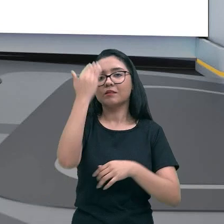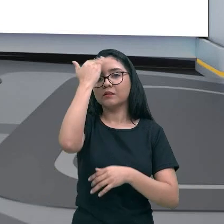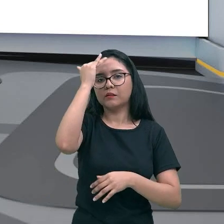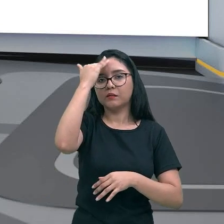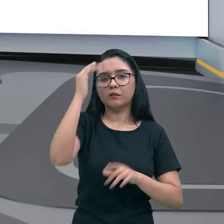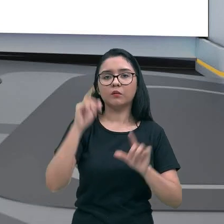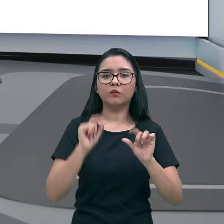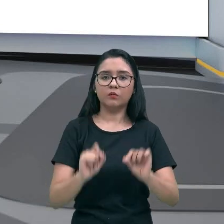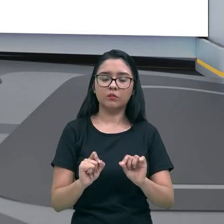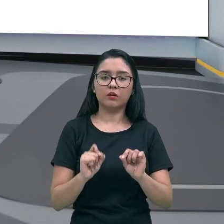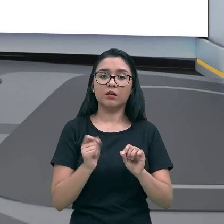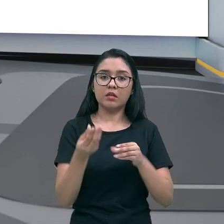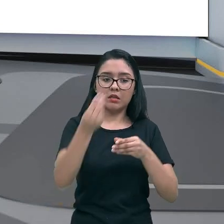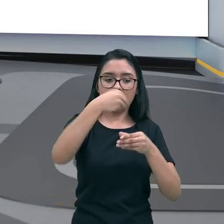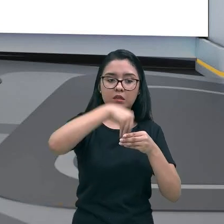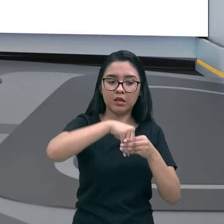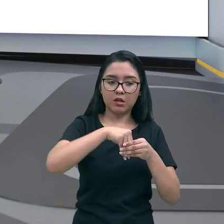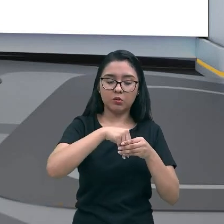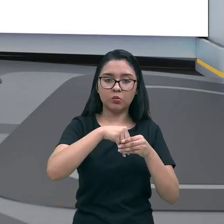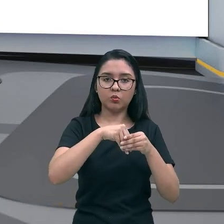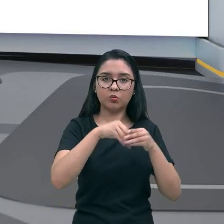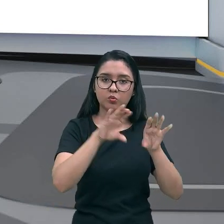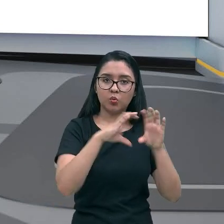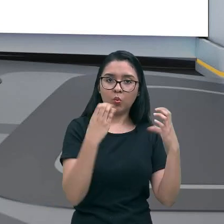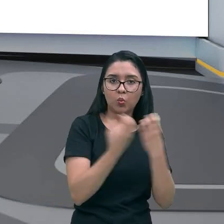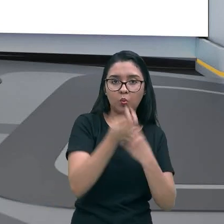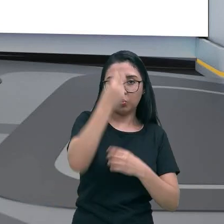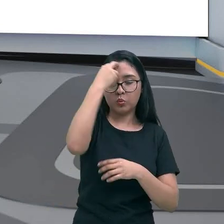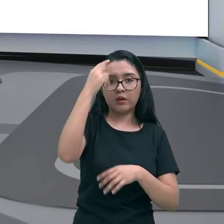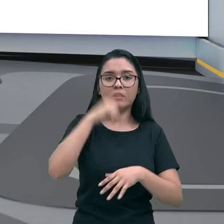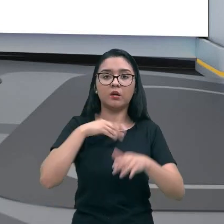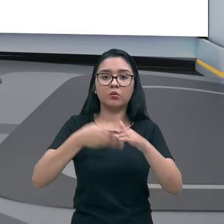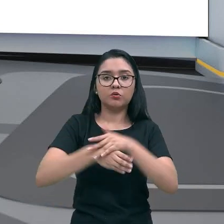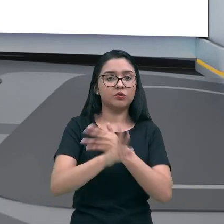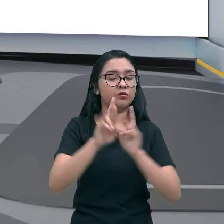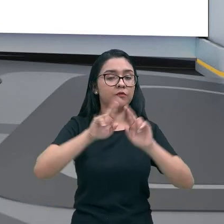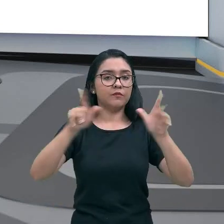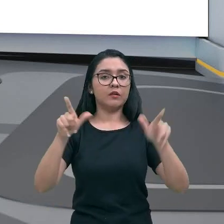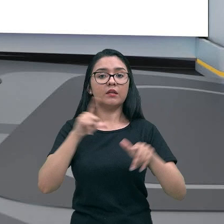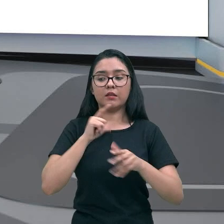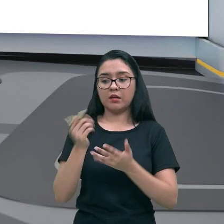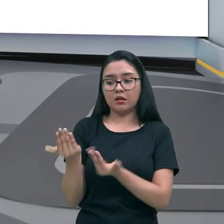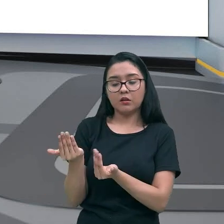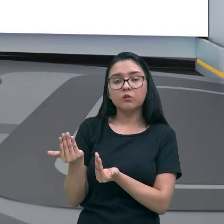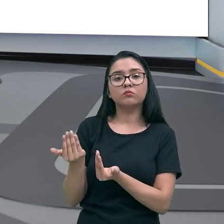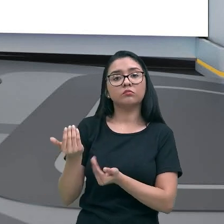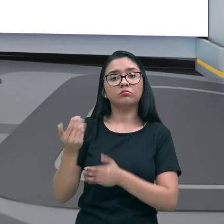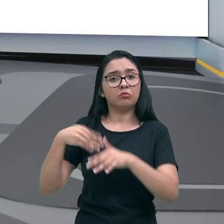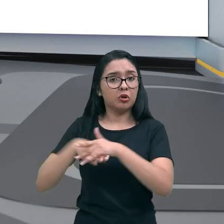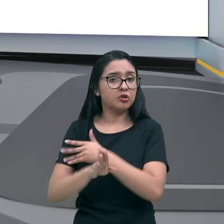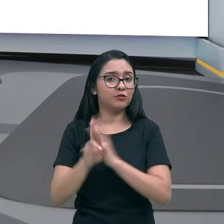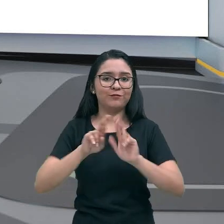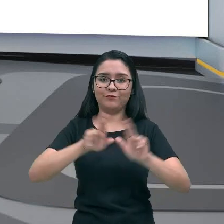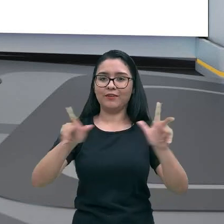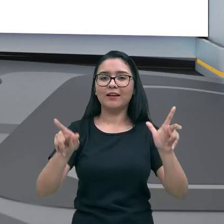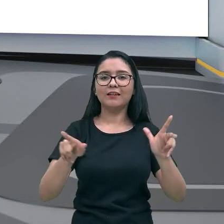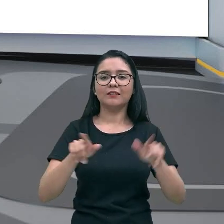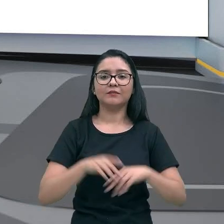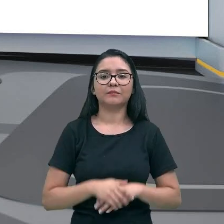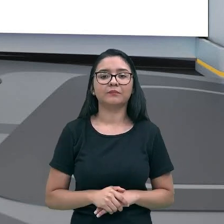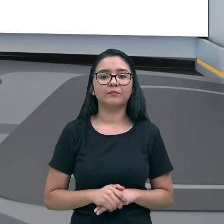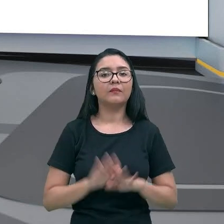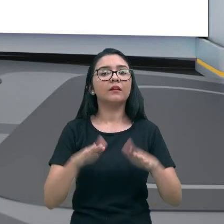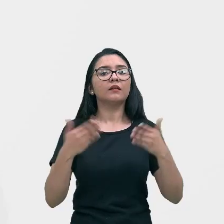de determinadas culturas nós temos hábitos diferentes. Então existem adolescentes com hábitos diferentes. Então olha